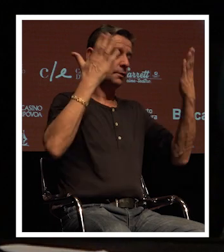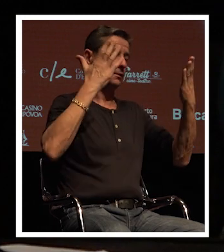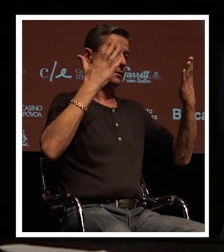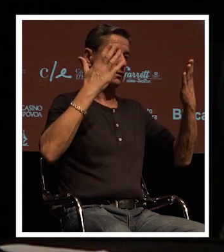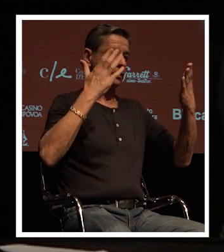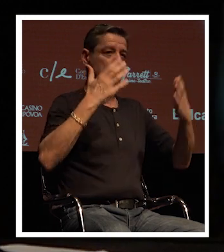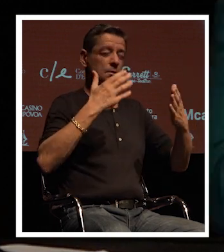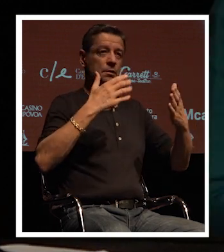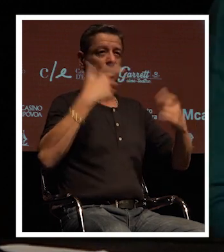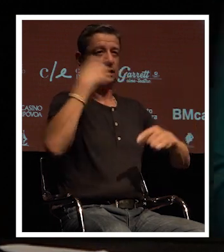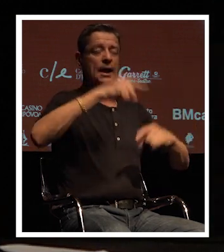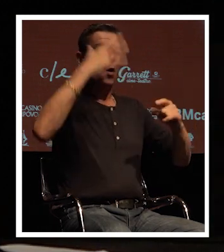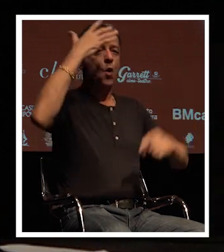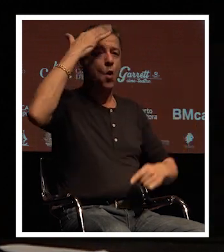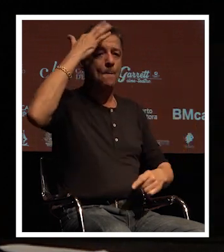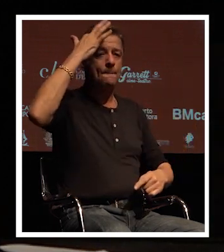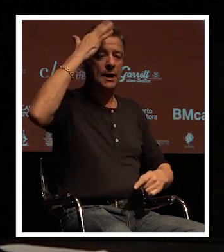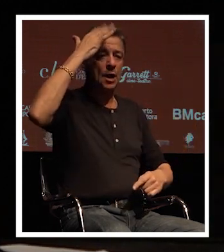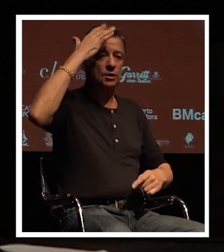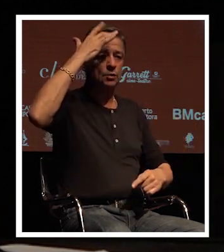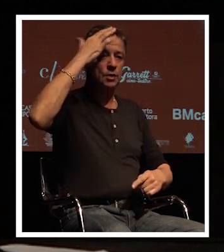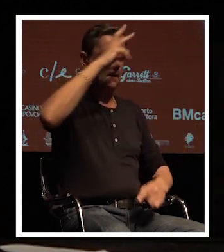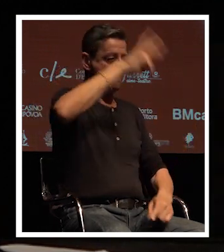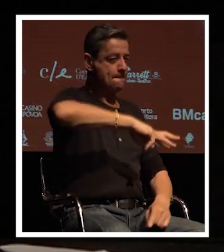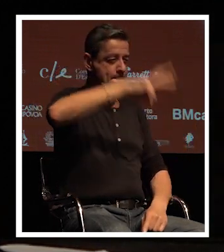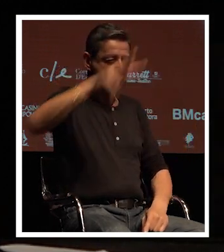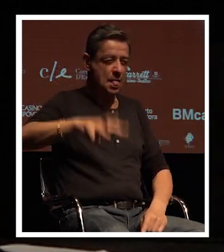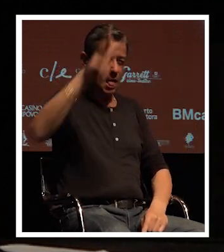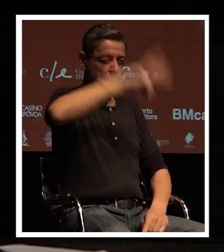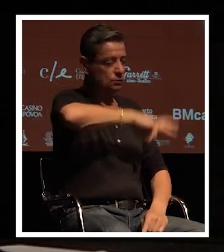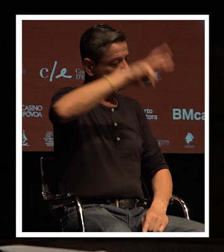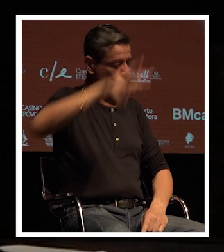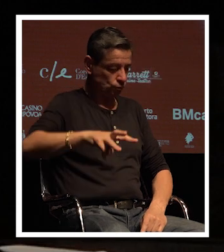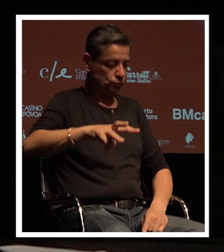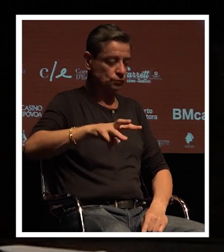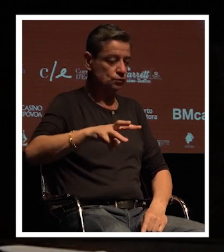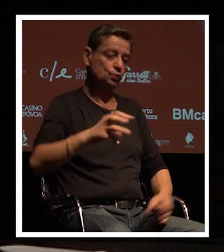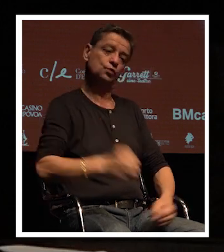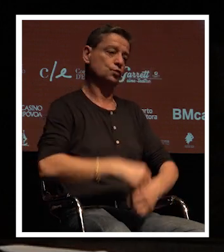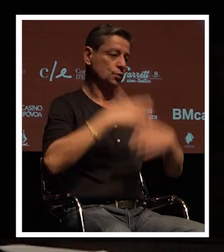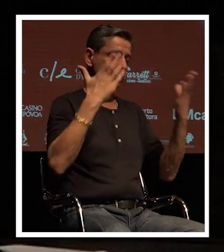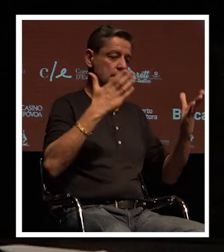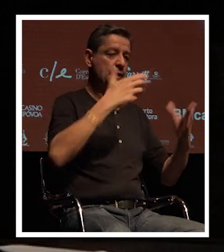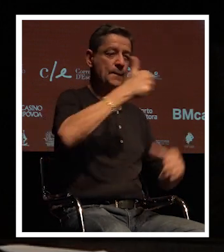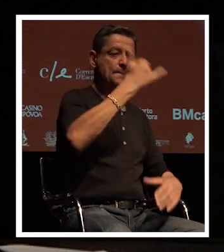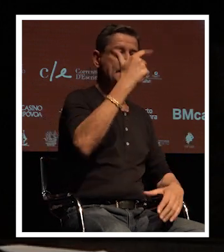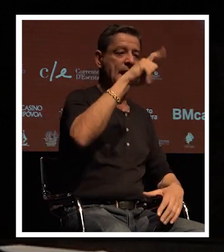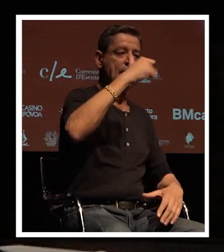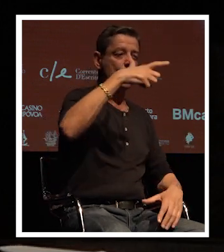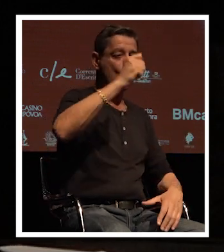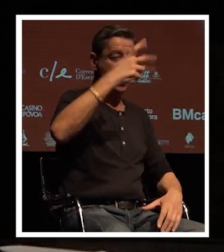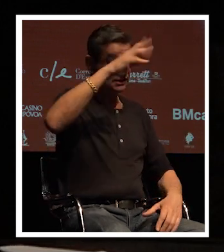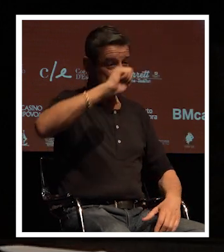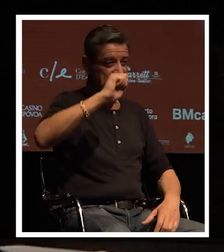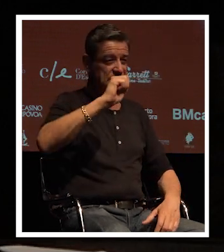sequer aquele número do do dos milhanos dos são muitos zeros são dos bilhões de de Euros por